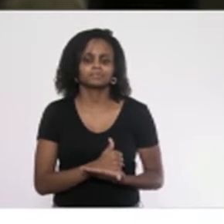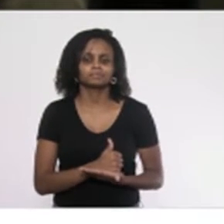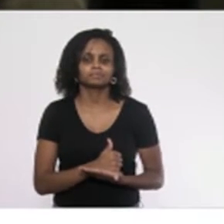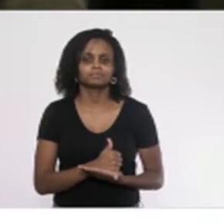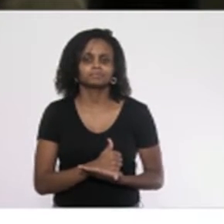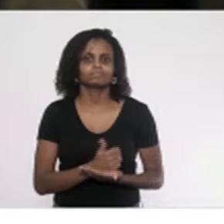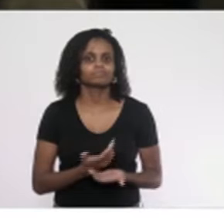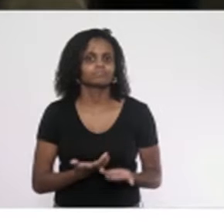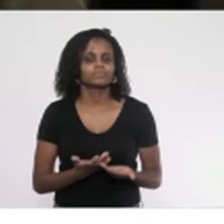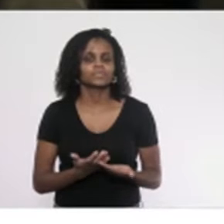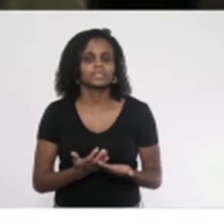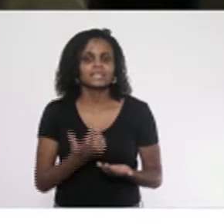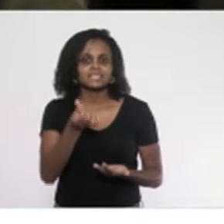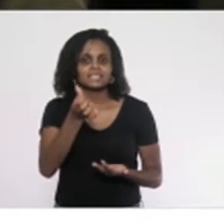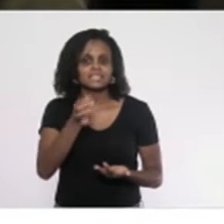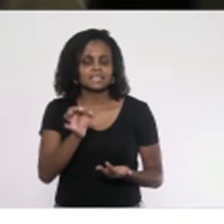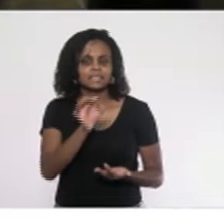está